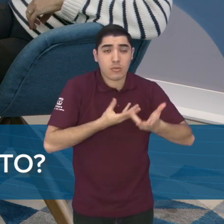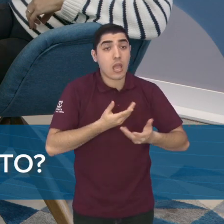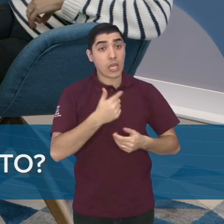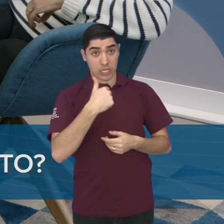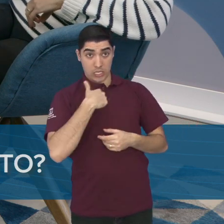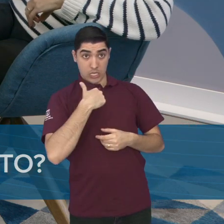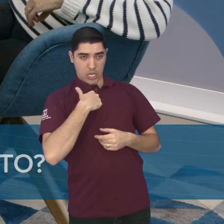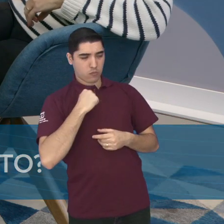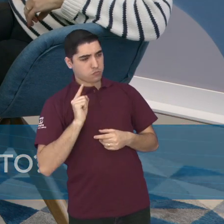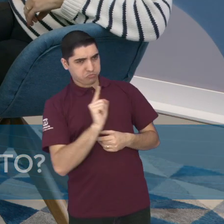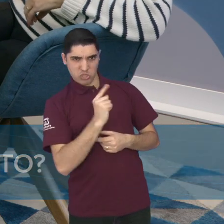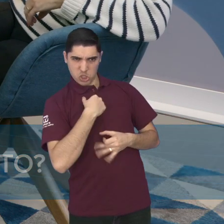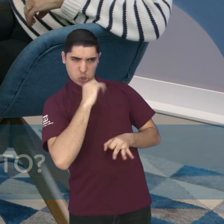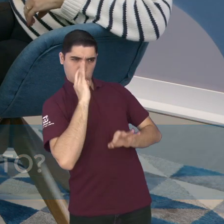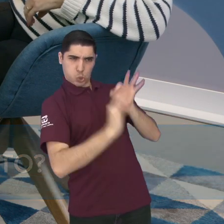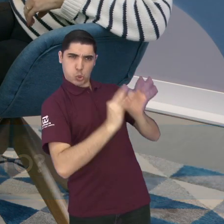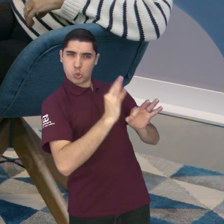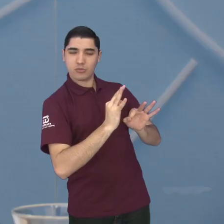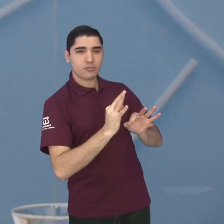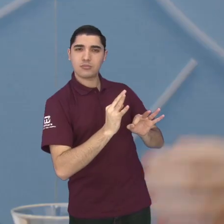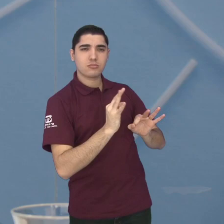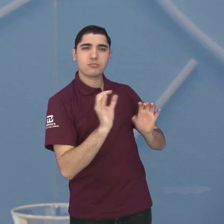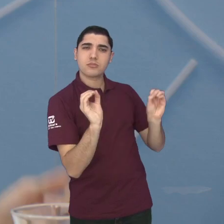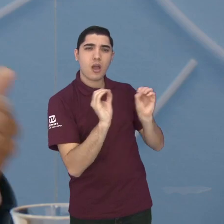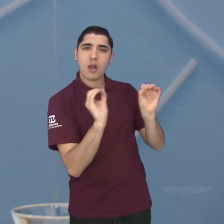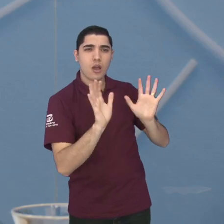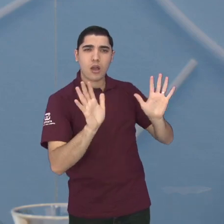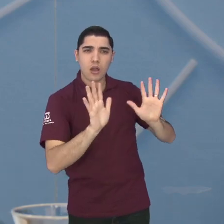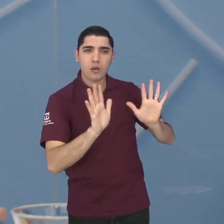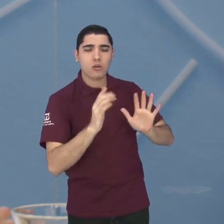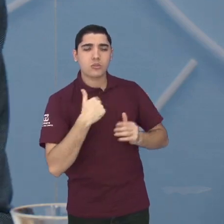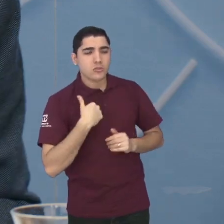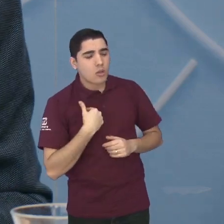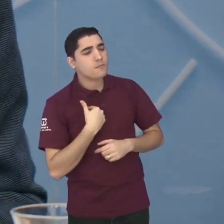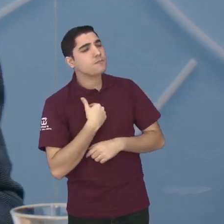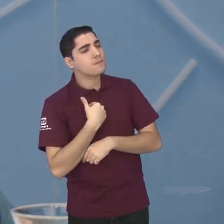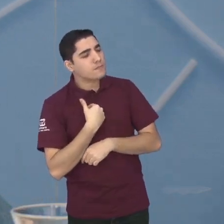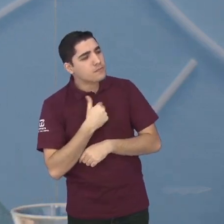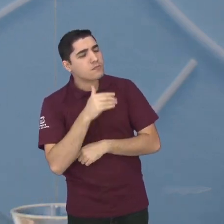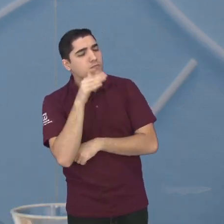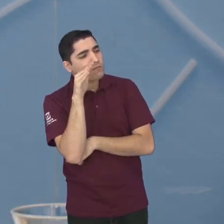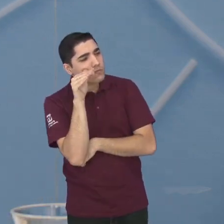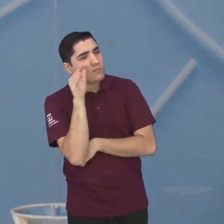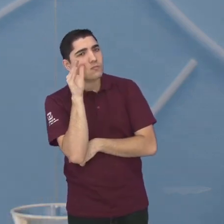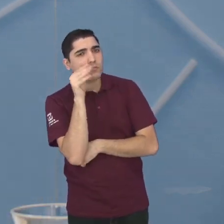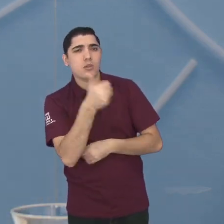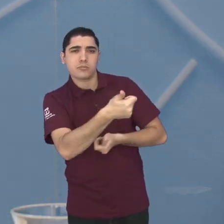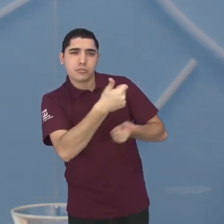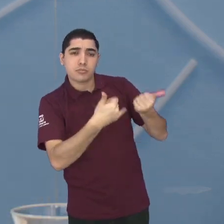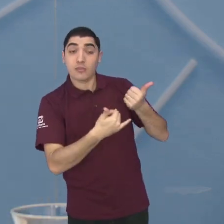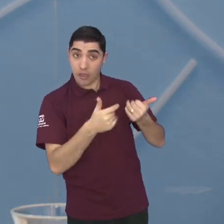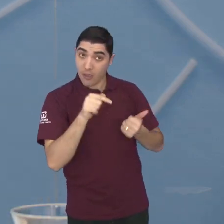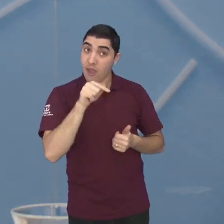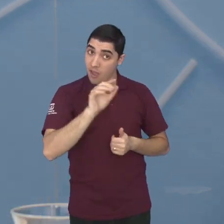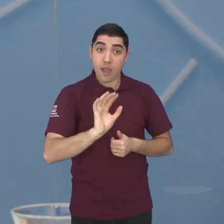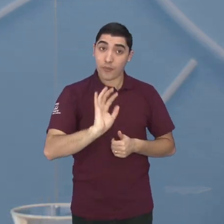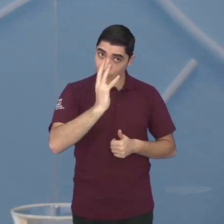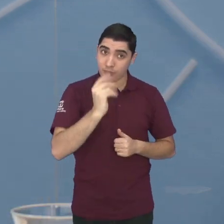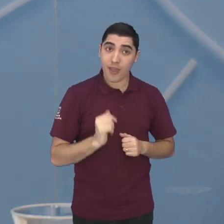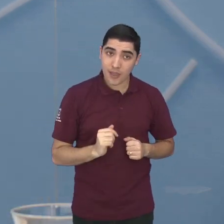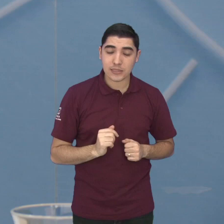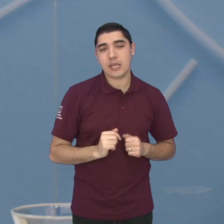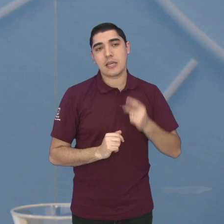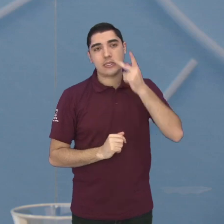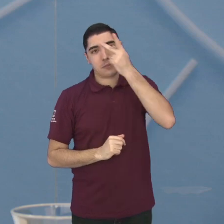sem ter um julgamento, digamos assim, né? Enfim, e na verdade o que acontece no consultório, acho que talvez é justamente isso,